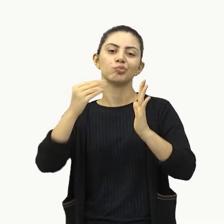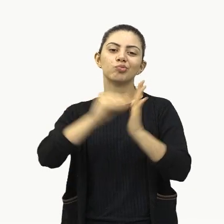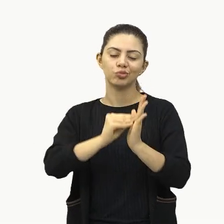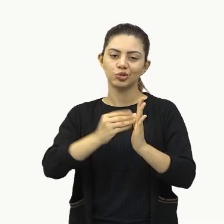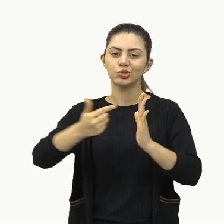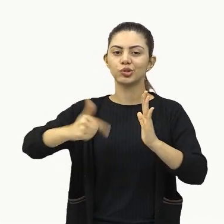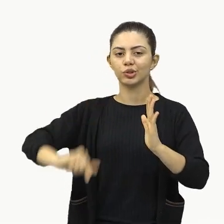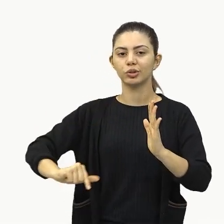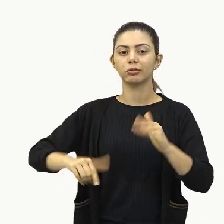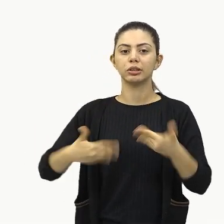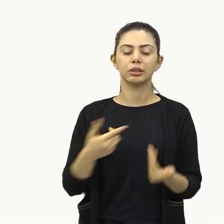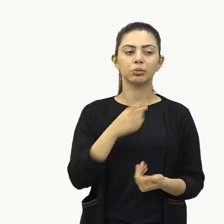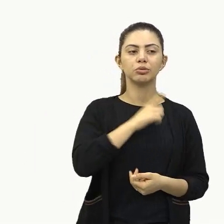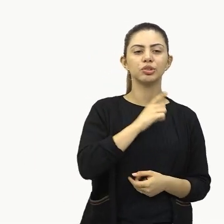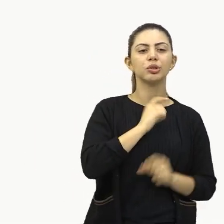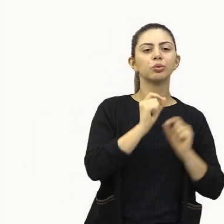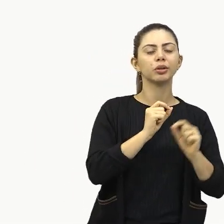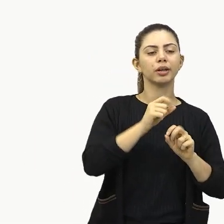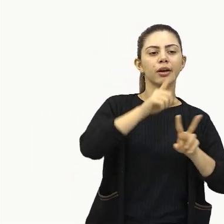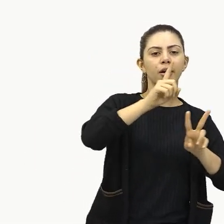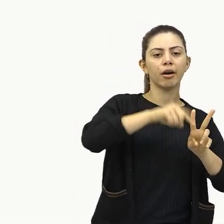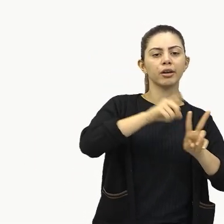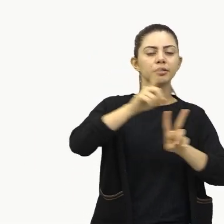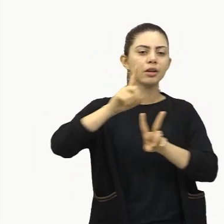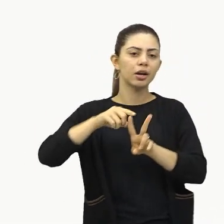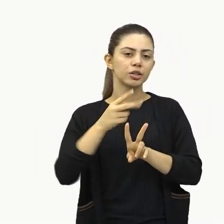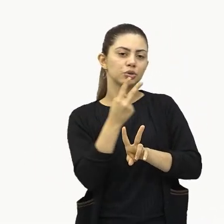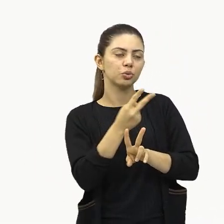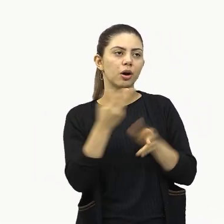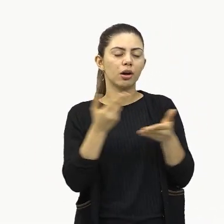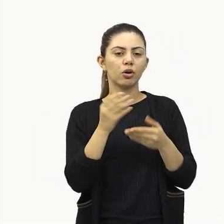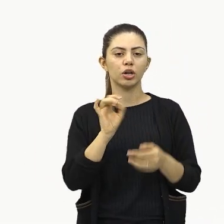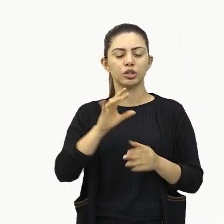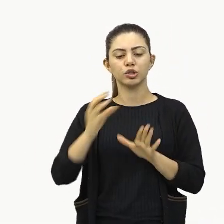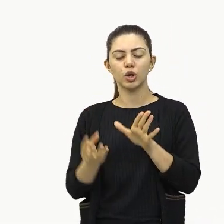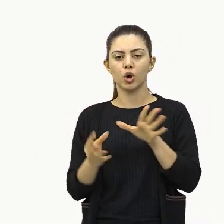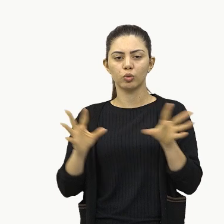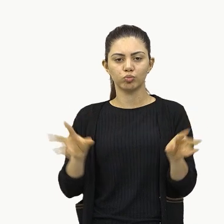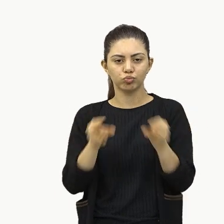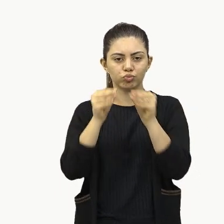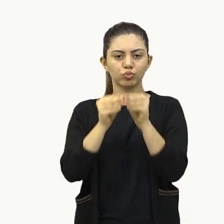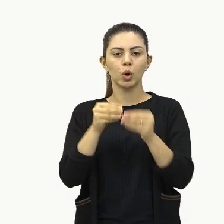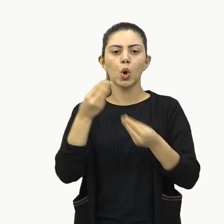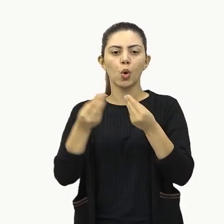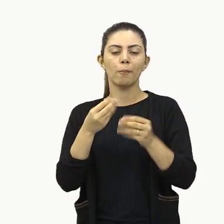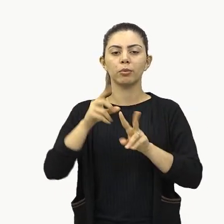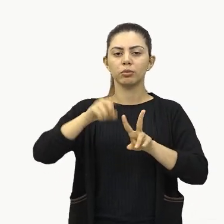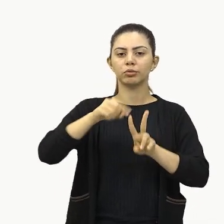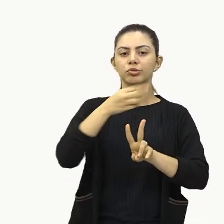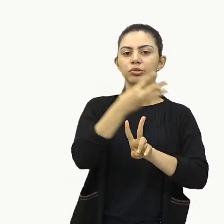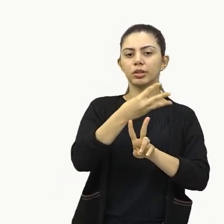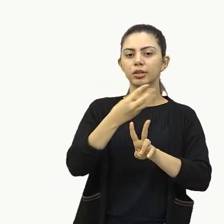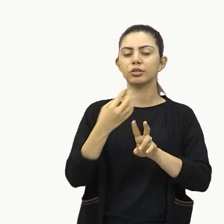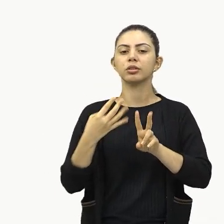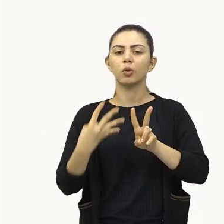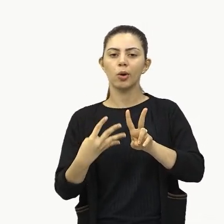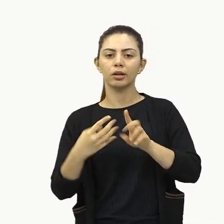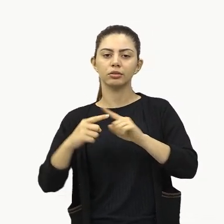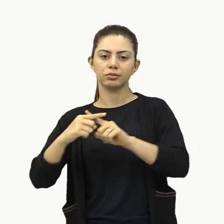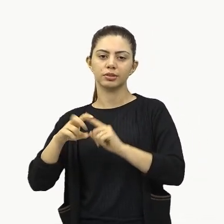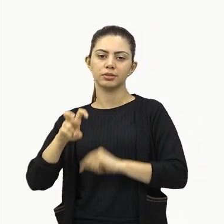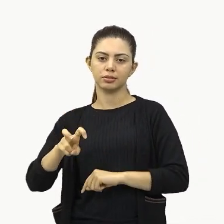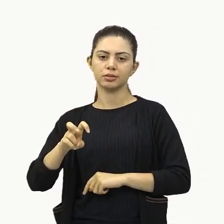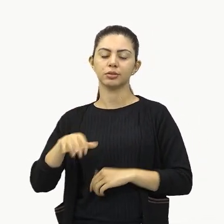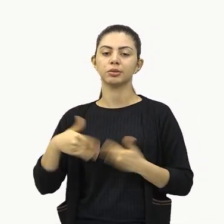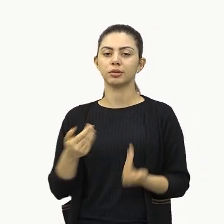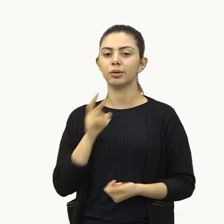uma multiplicação entre duas raízes. Agora, eu vou ter a raiz da multiplicação. Então, aqui eu vou ter raiz cúbica de